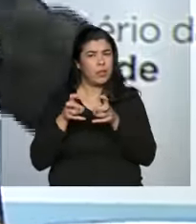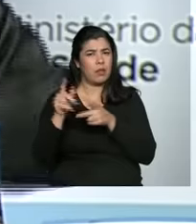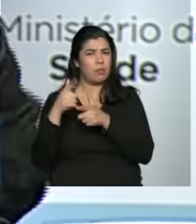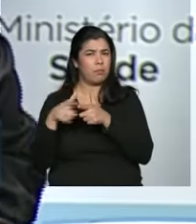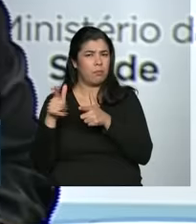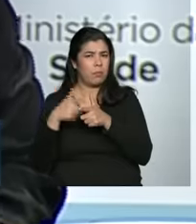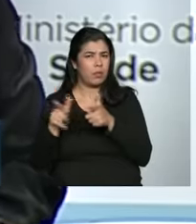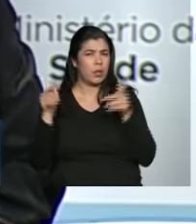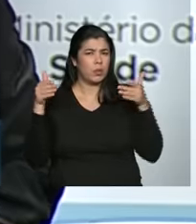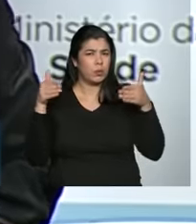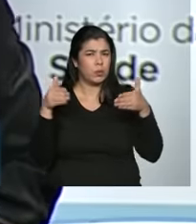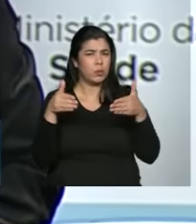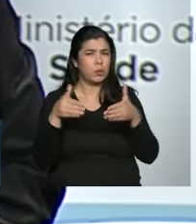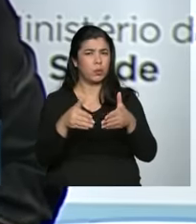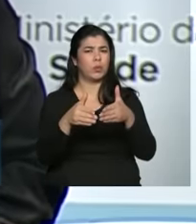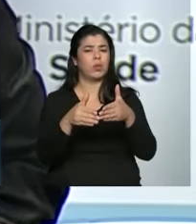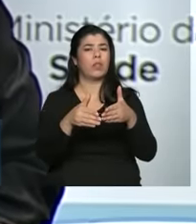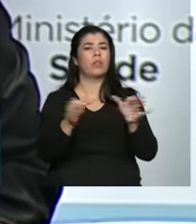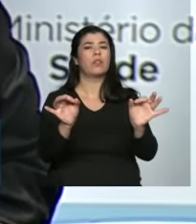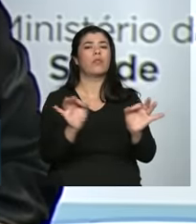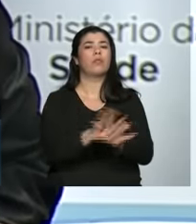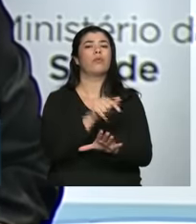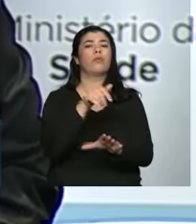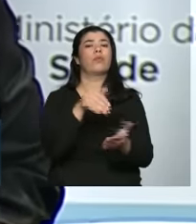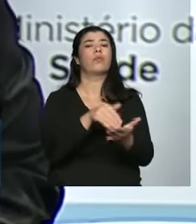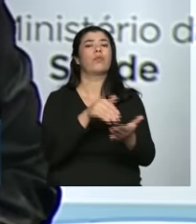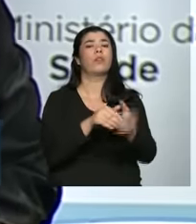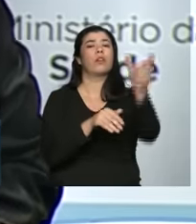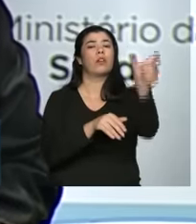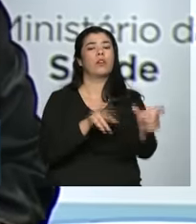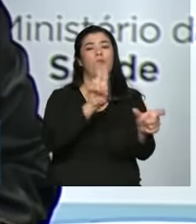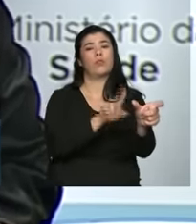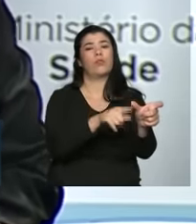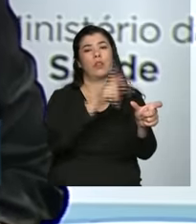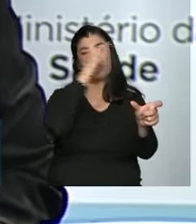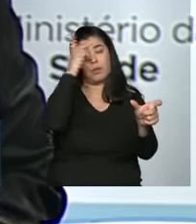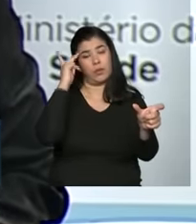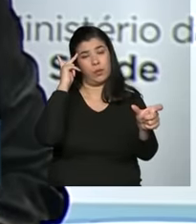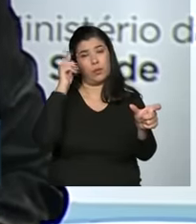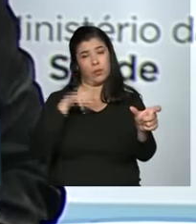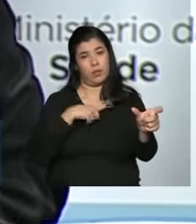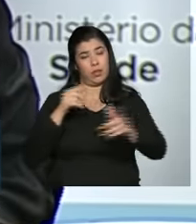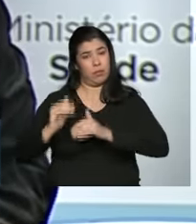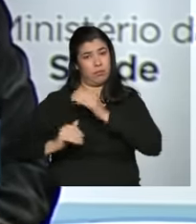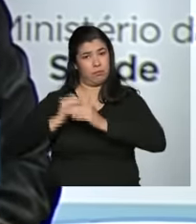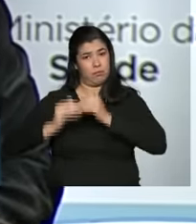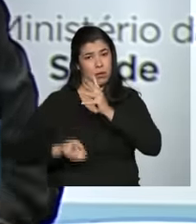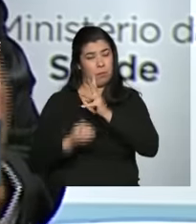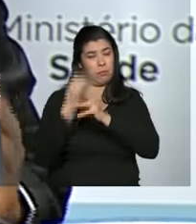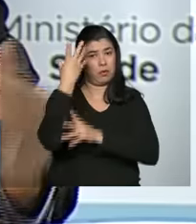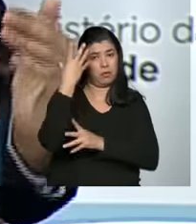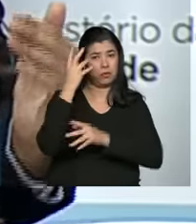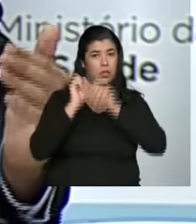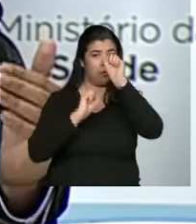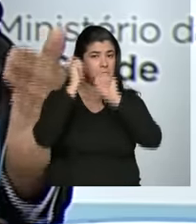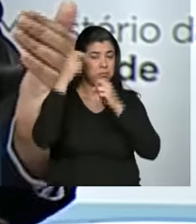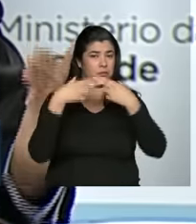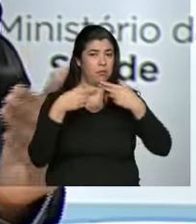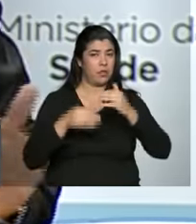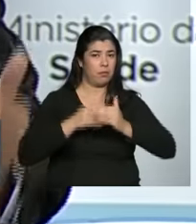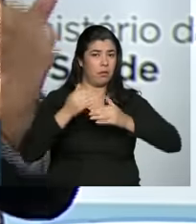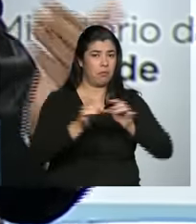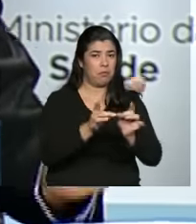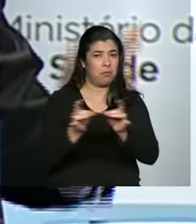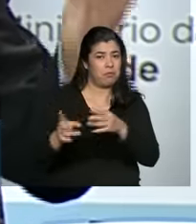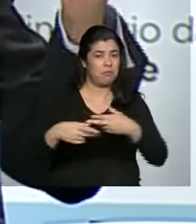início da cadeia até o seu término que é o usuário final e para que dê certo eh eh certo amente contará com o